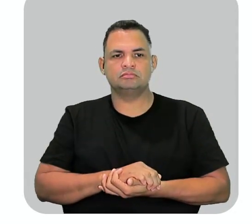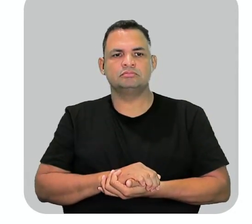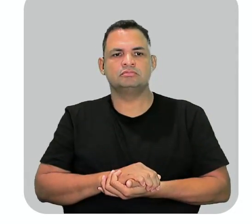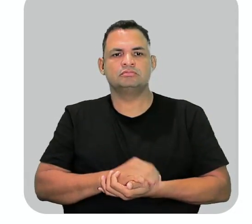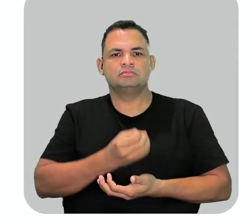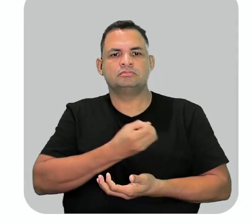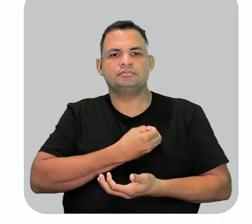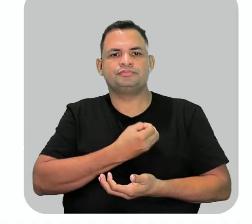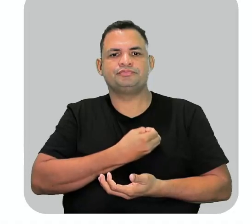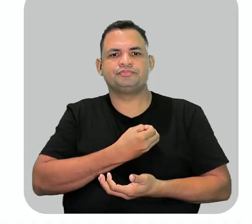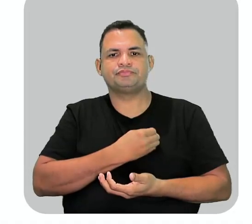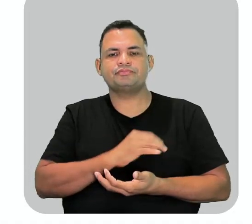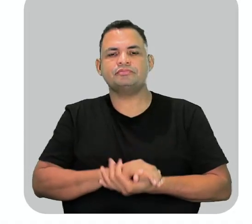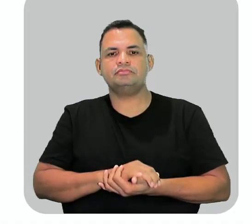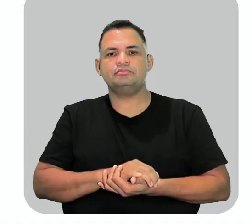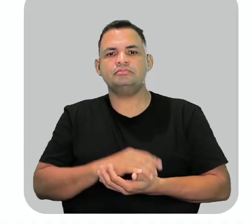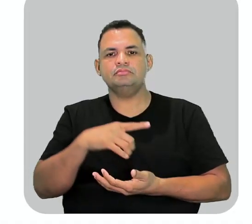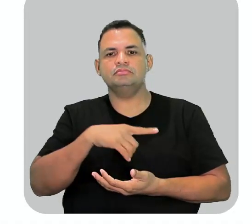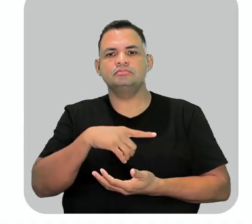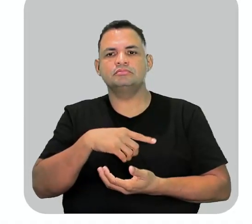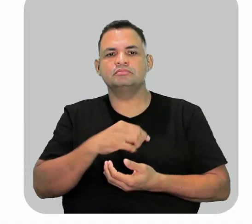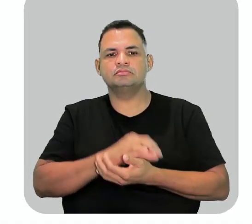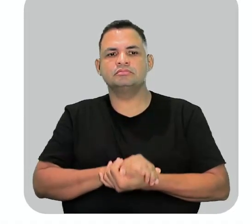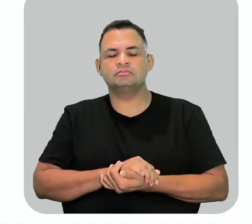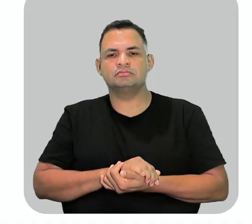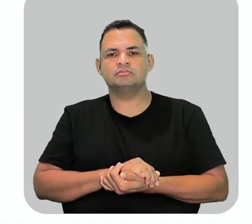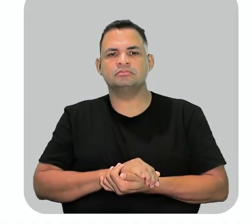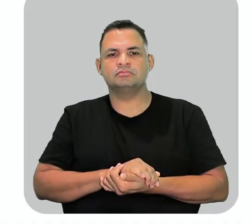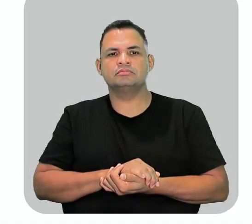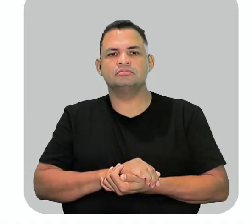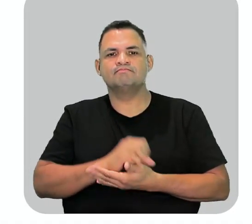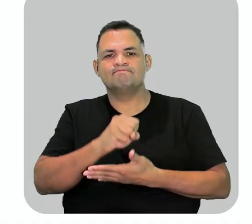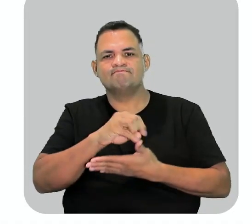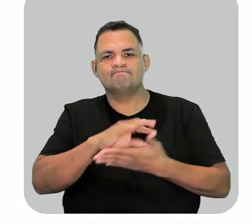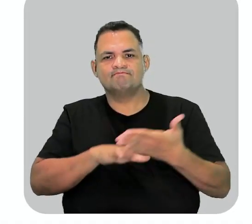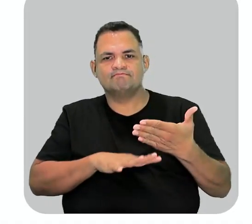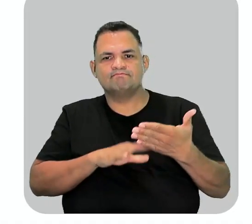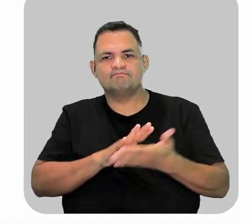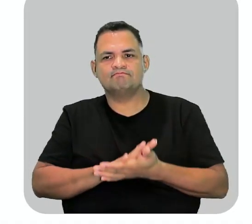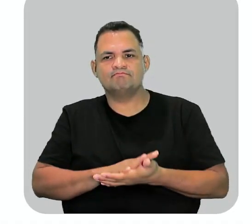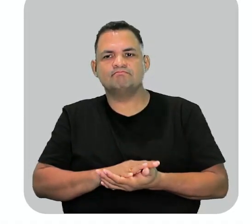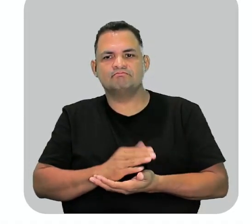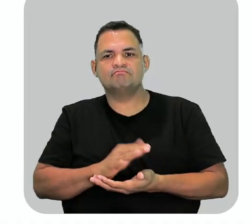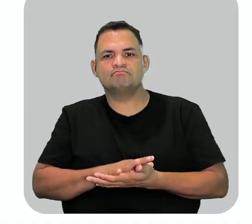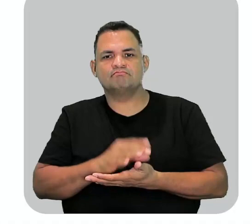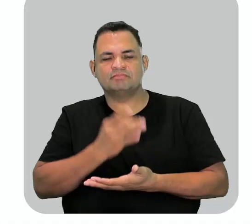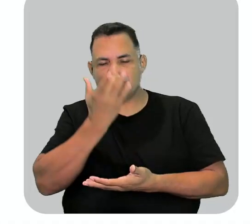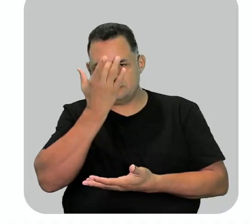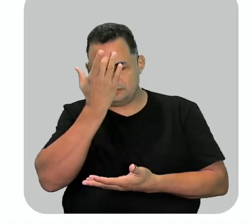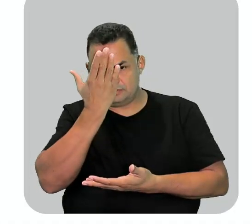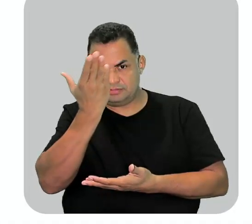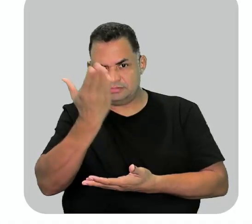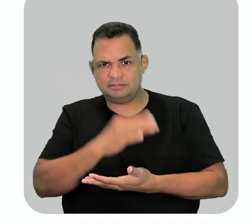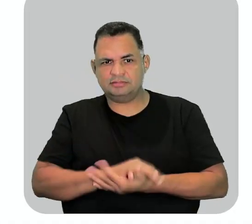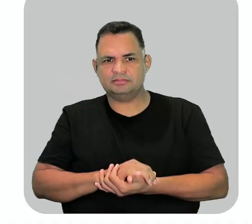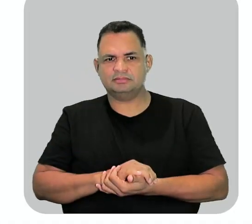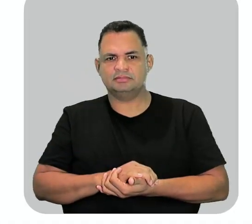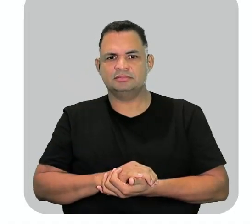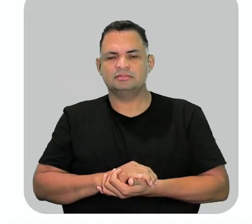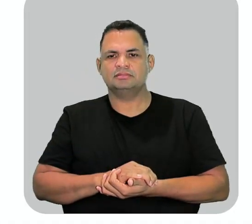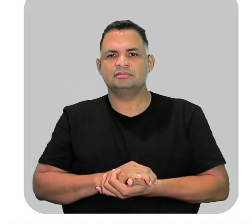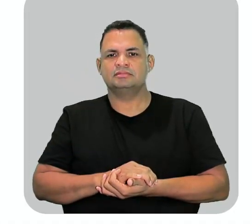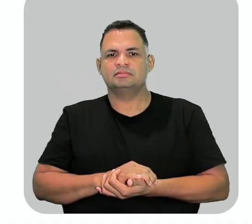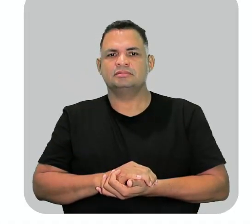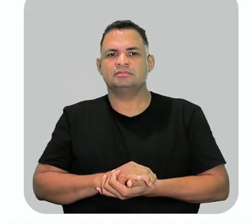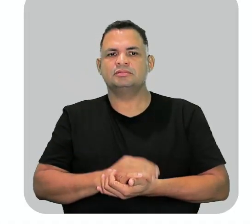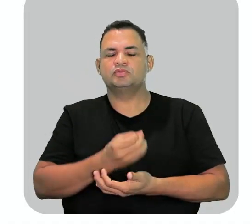Na questão número 1, nós temos o seguinte. Eu achei essa atividade aqui, as questões bem fáceis, viu, pessoal? Na questão